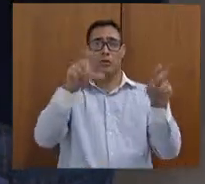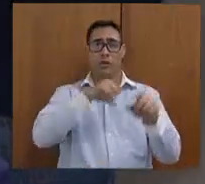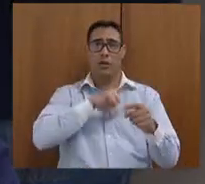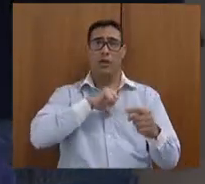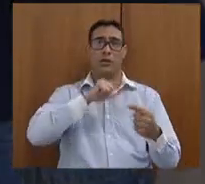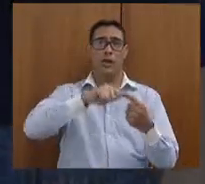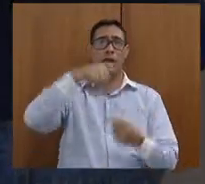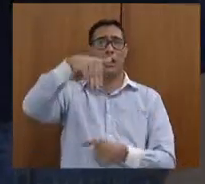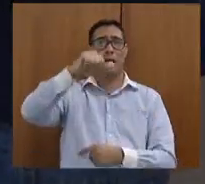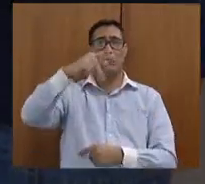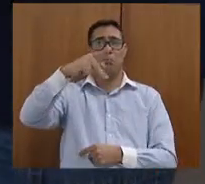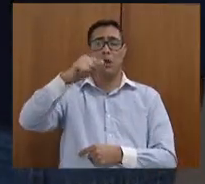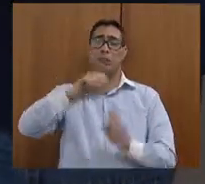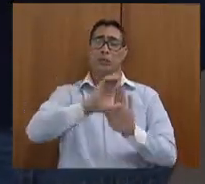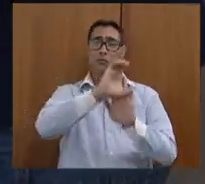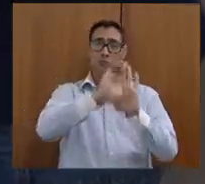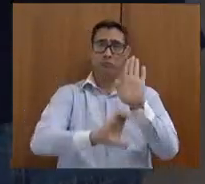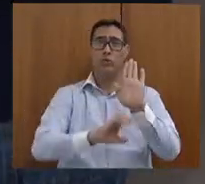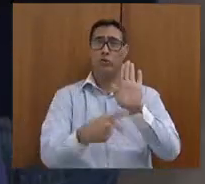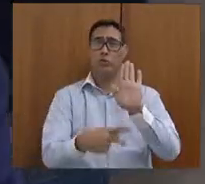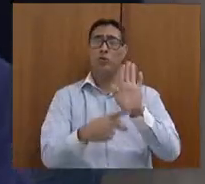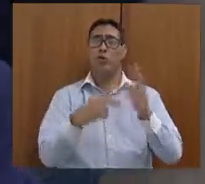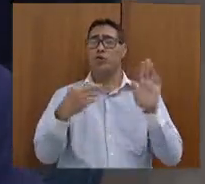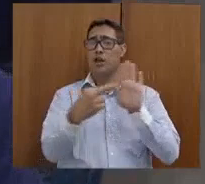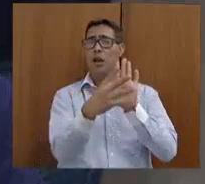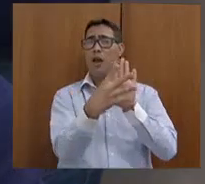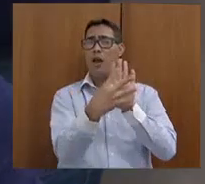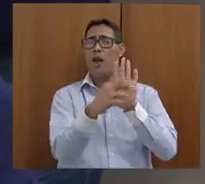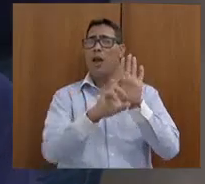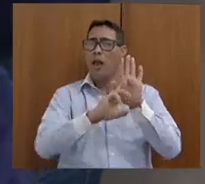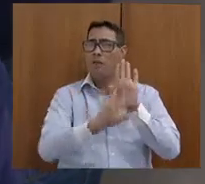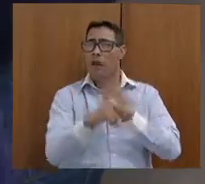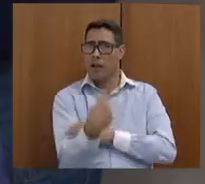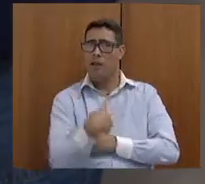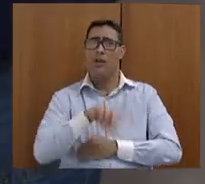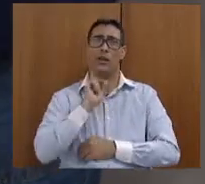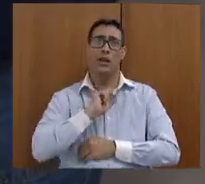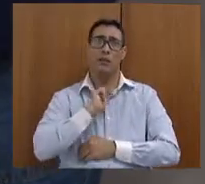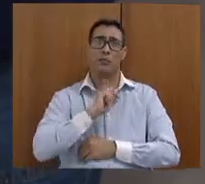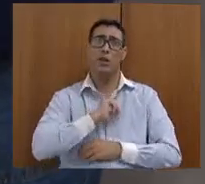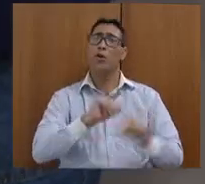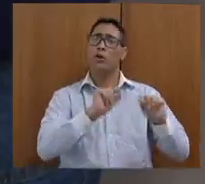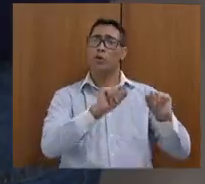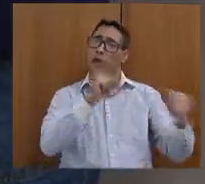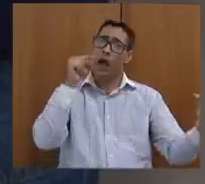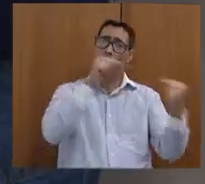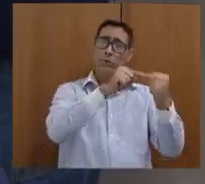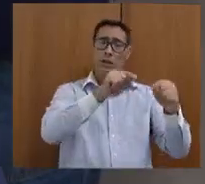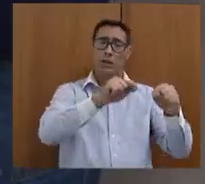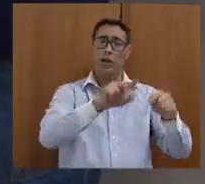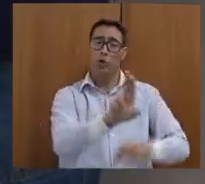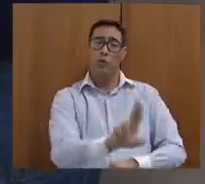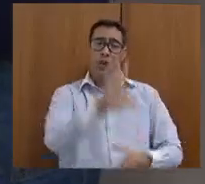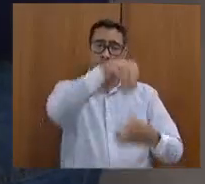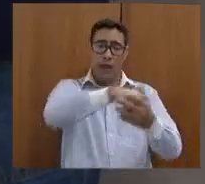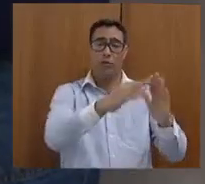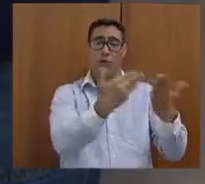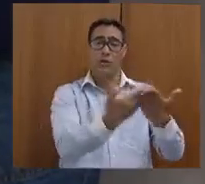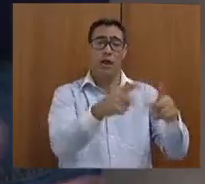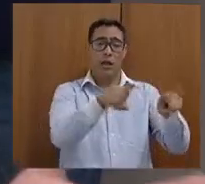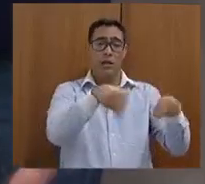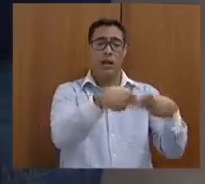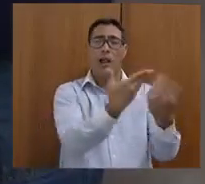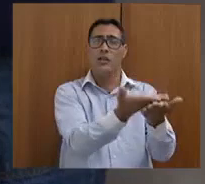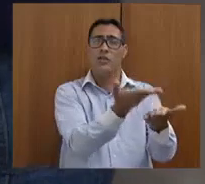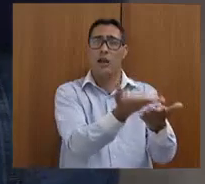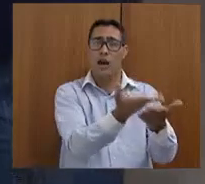e currículo de referência em Minas Gerais é uma ferramenta que norteia o que é trabalhar em sala de aula todos os professores todos os